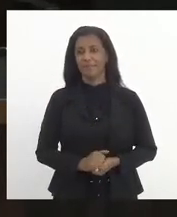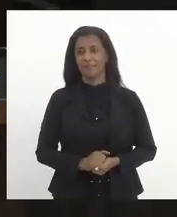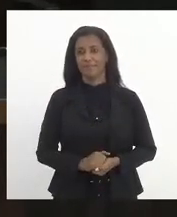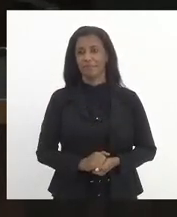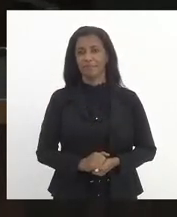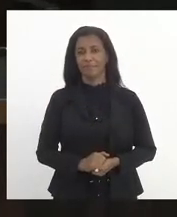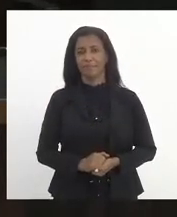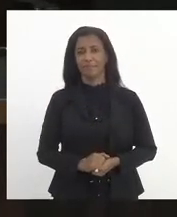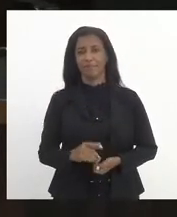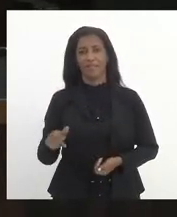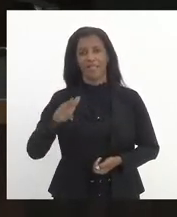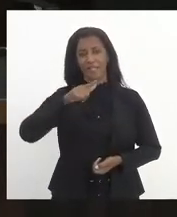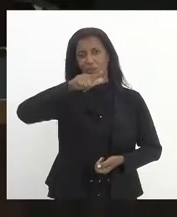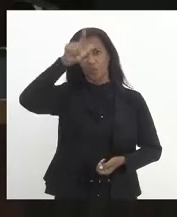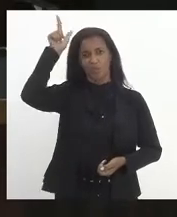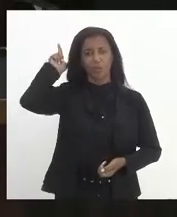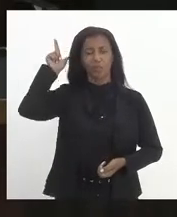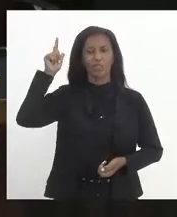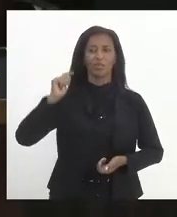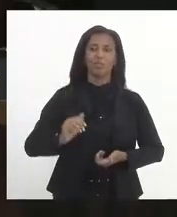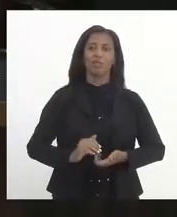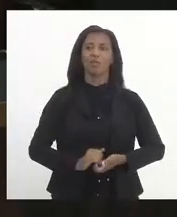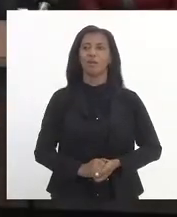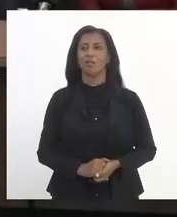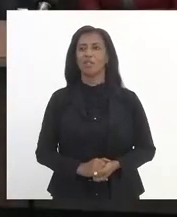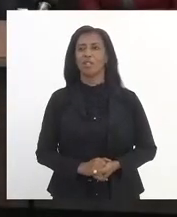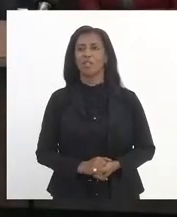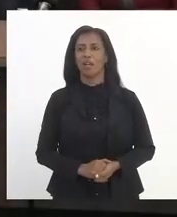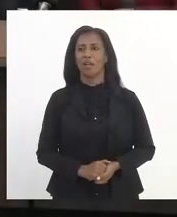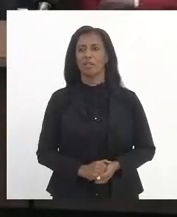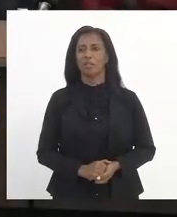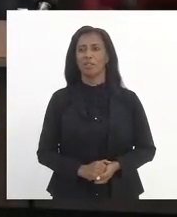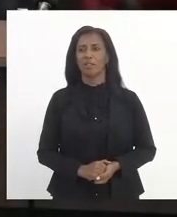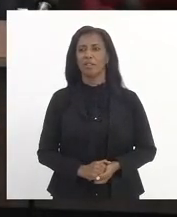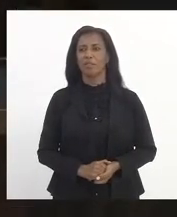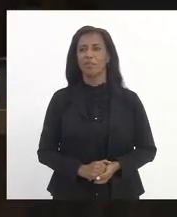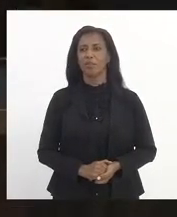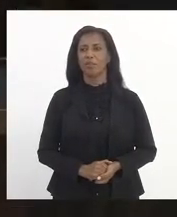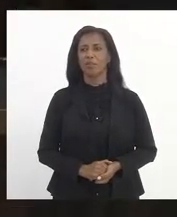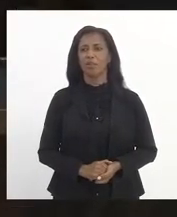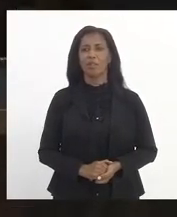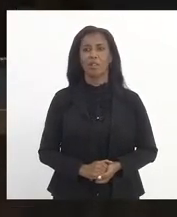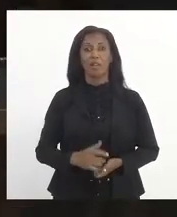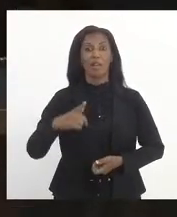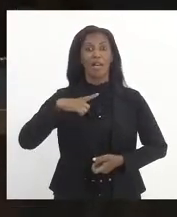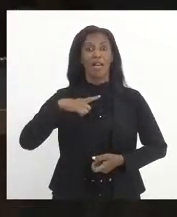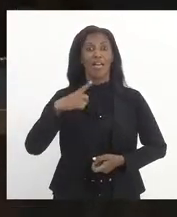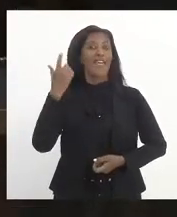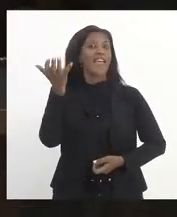Esse Luiz Paulo, hein? Tá querendo saber da música da Briga das Aranhas.